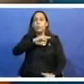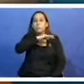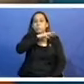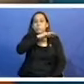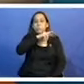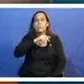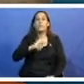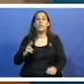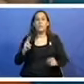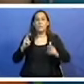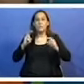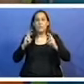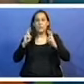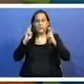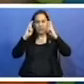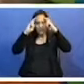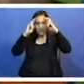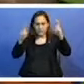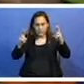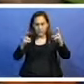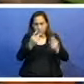cada um respeitando o outro.